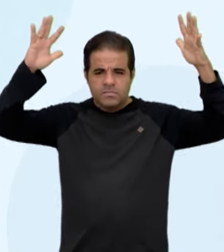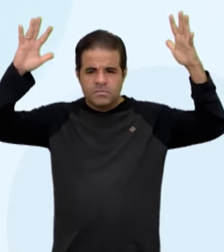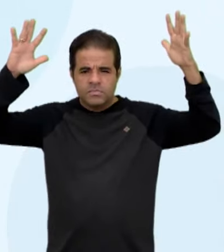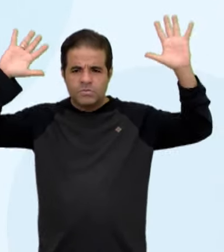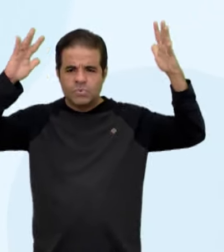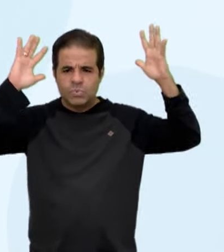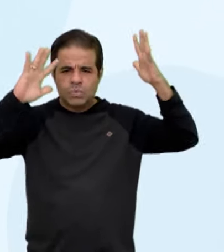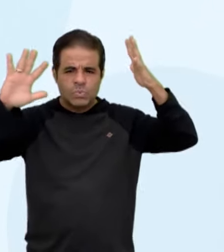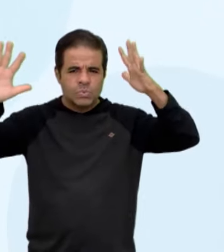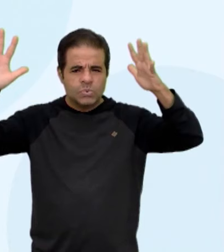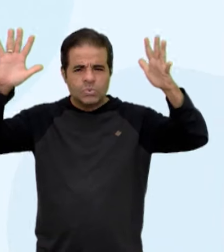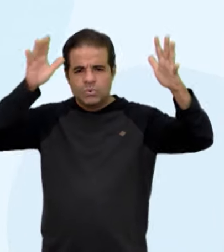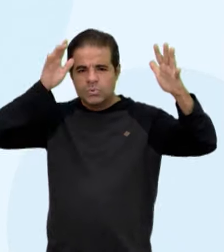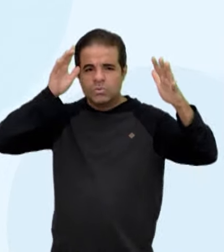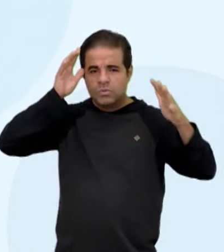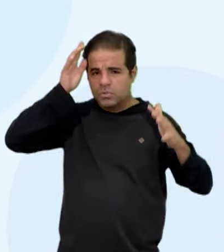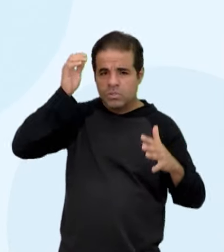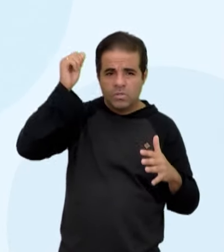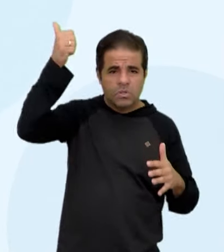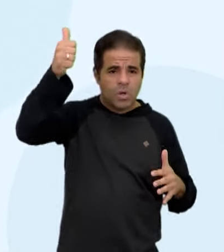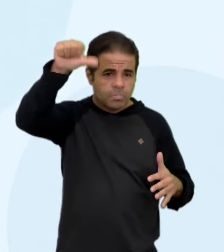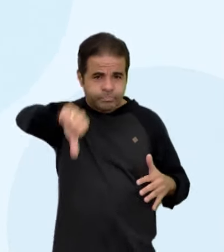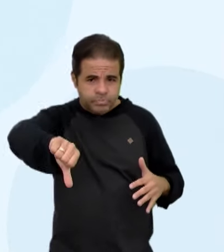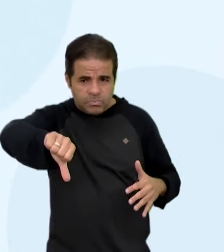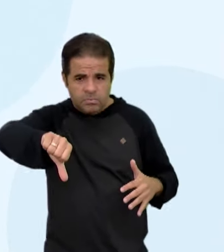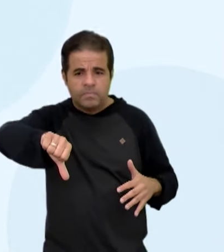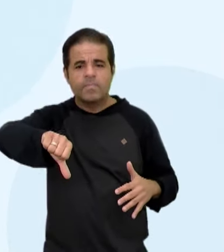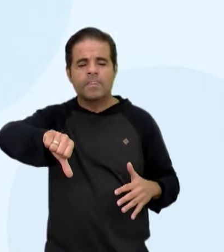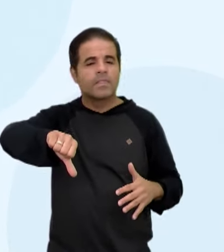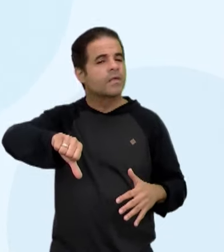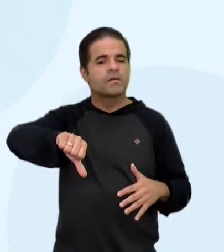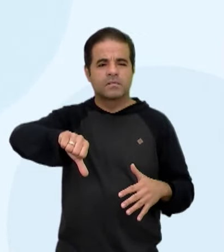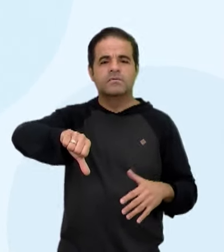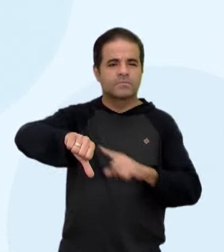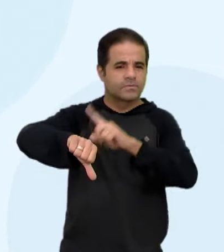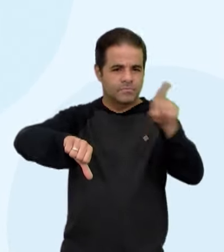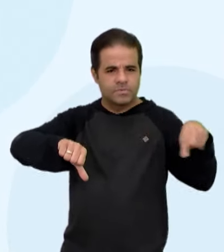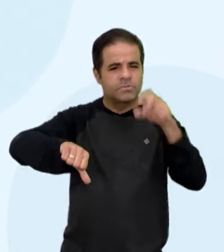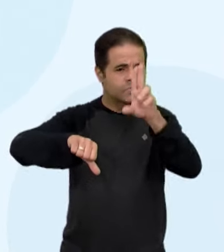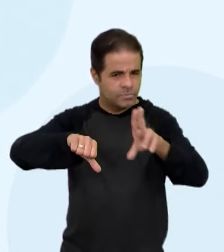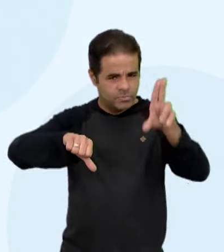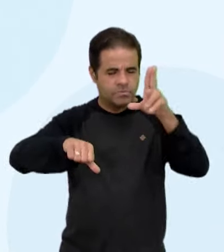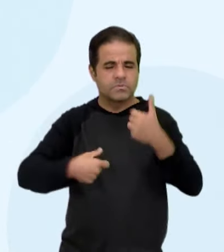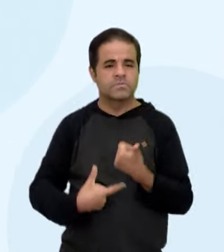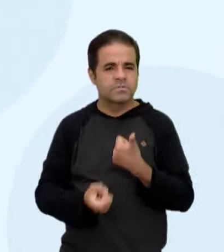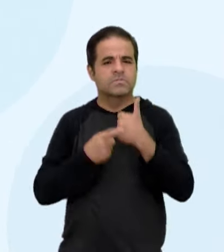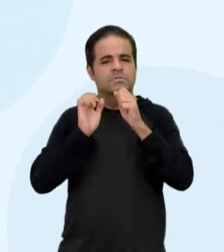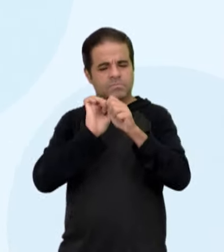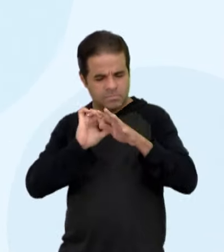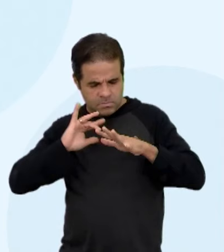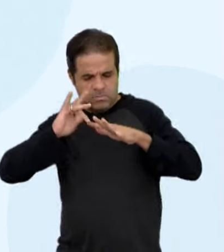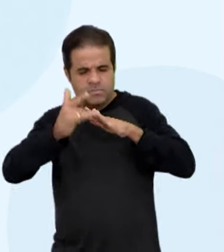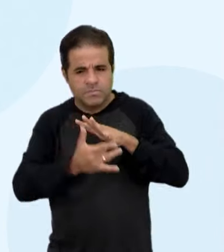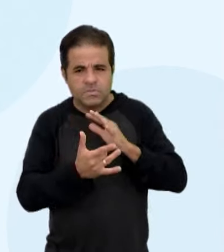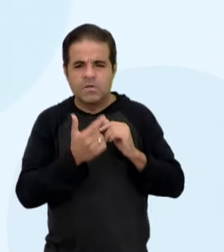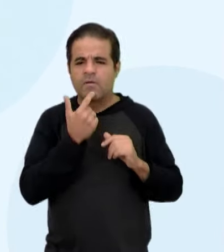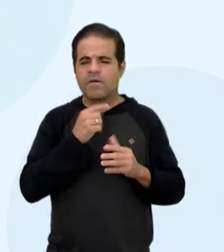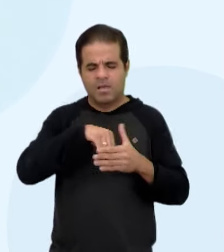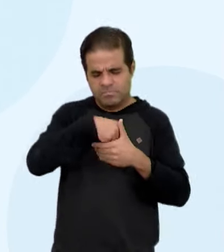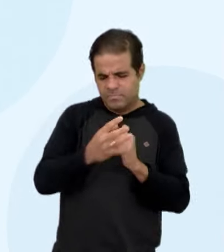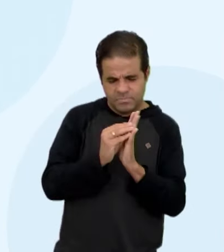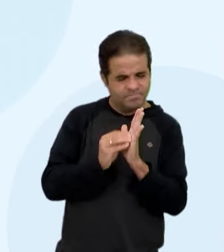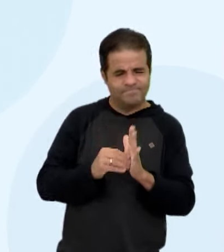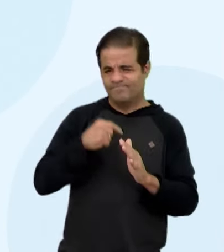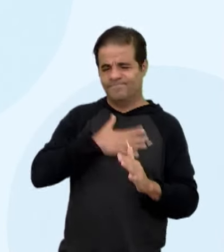é esse? É um joinha para baixo. É o famoso dislike que vocês usam nas redes sociais, né? Para falar que o conteúdo não é